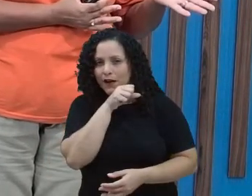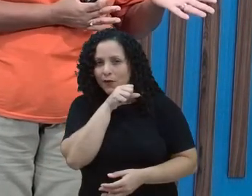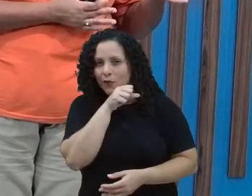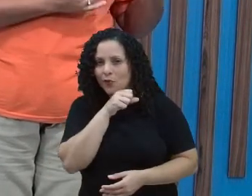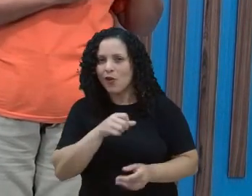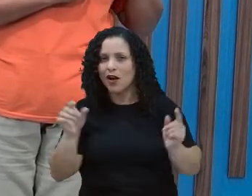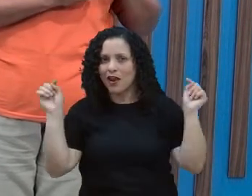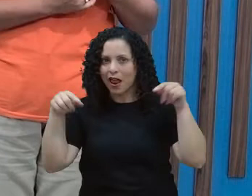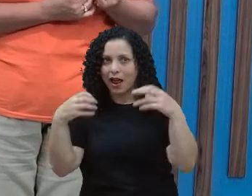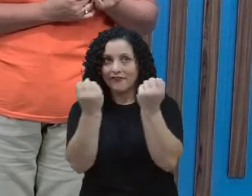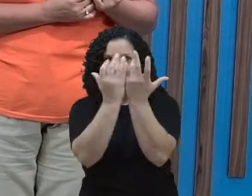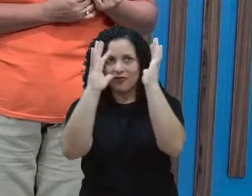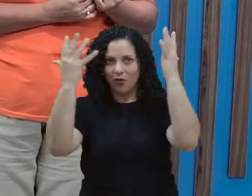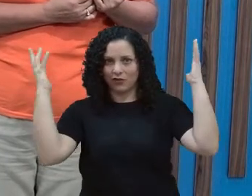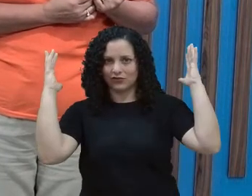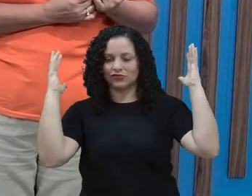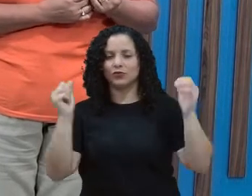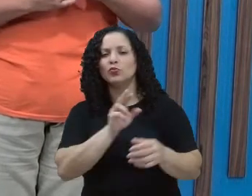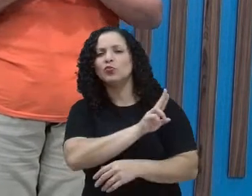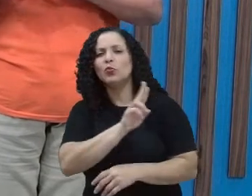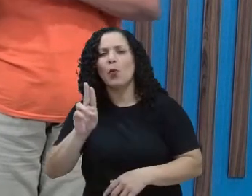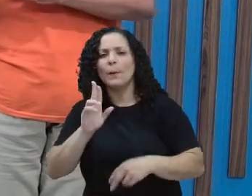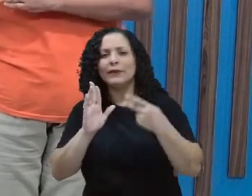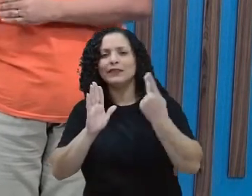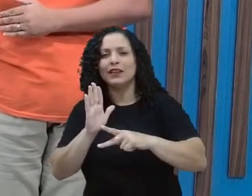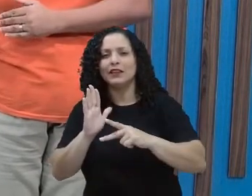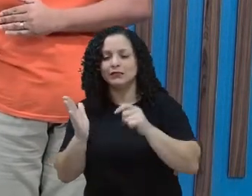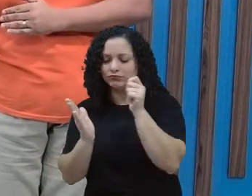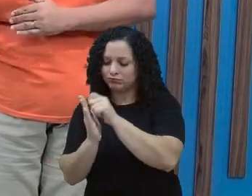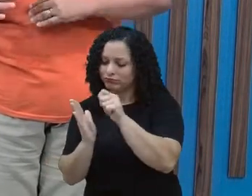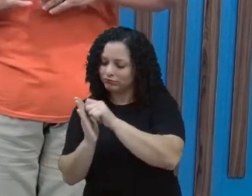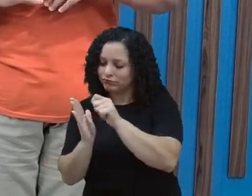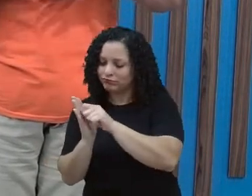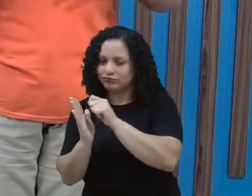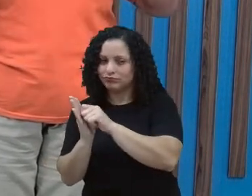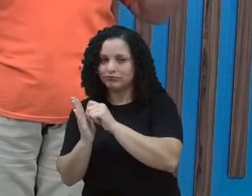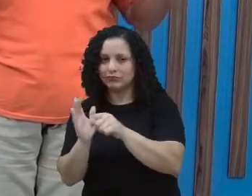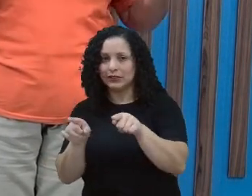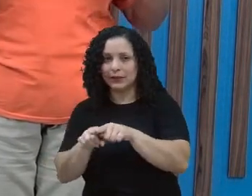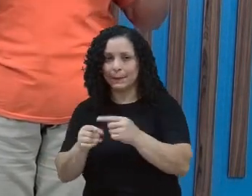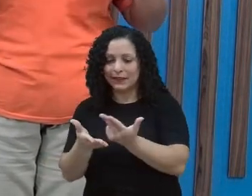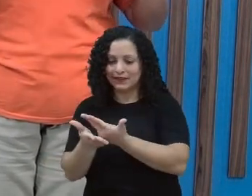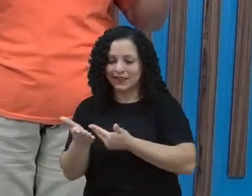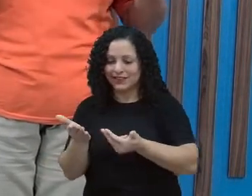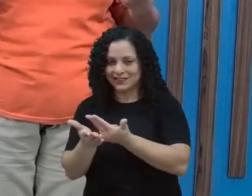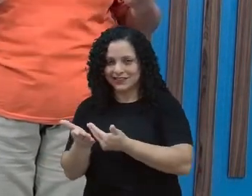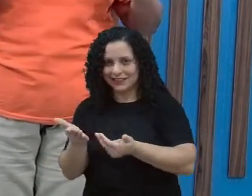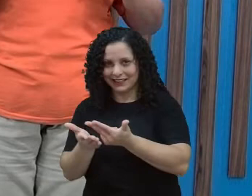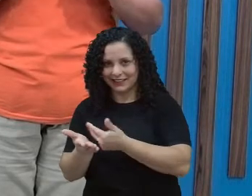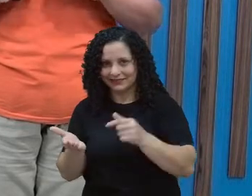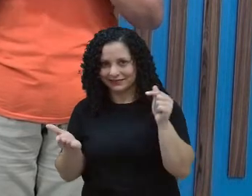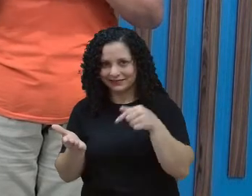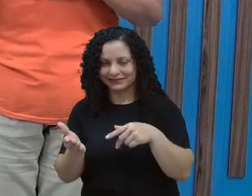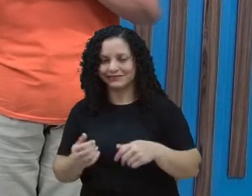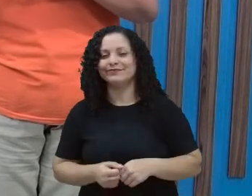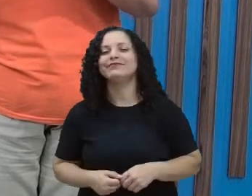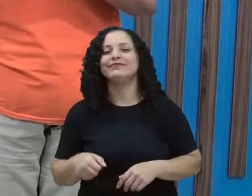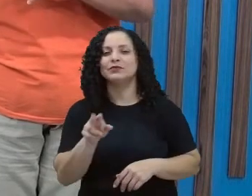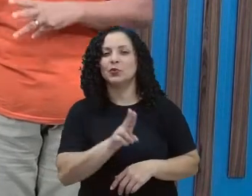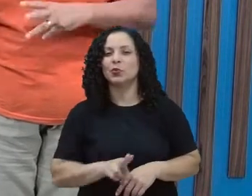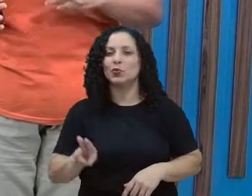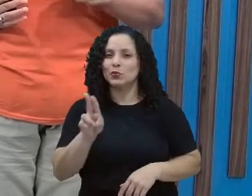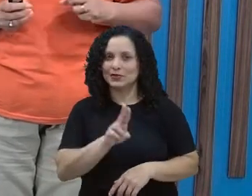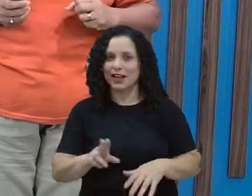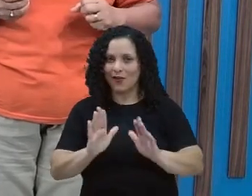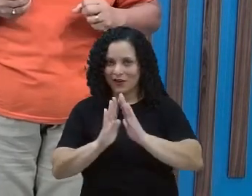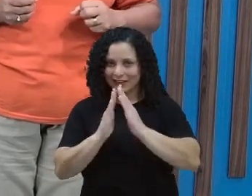amazônica, escreva o nome do animal que você pesquisou e faça um desenho desse animal. Utilize aí o